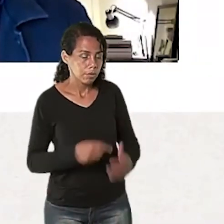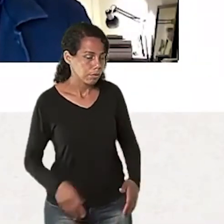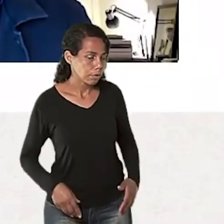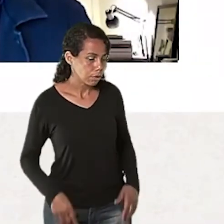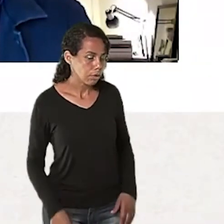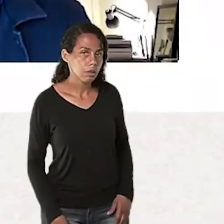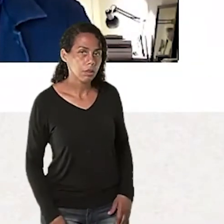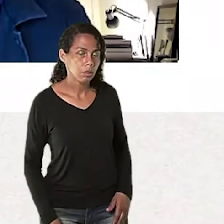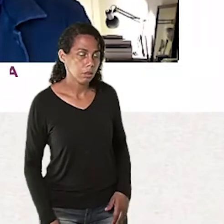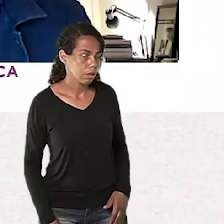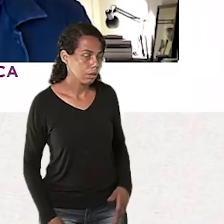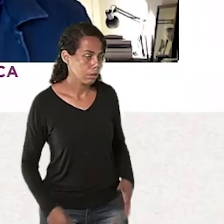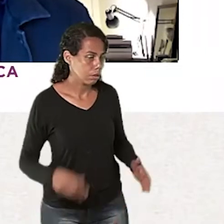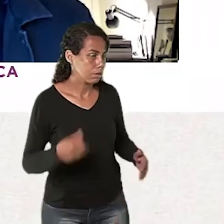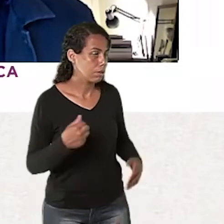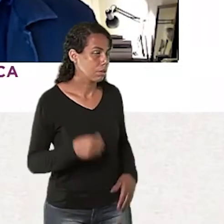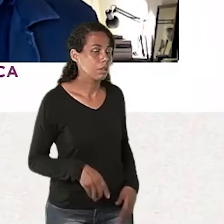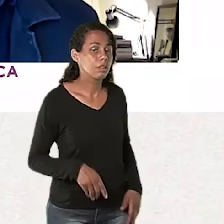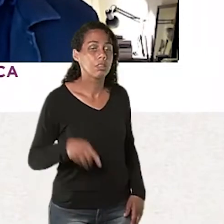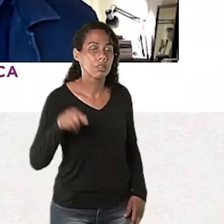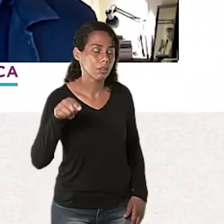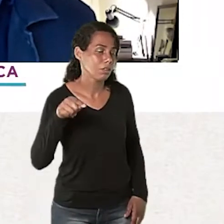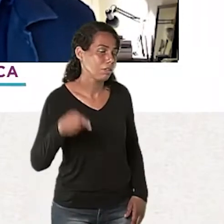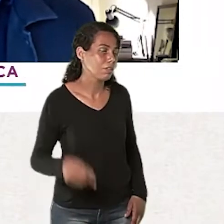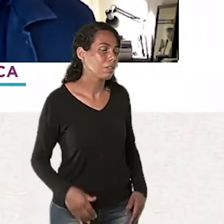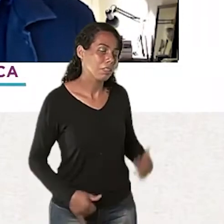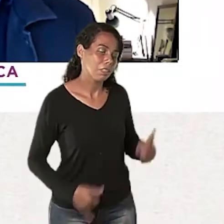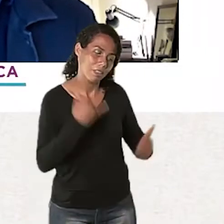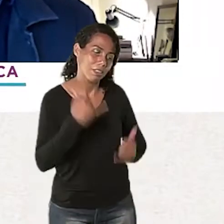Helena, não é por sua causa, não. Quem foi?